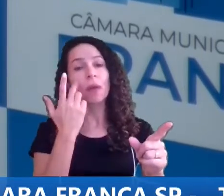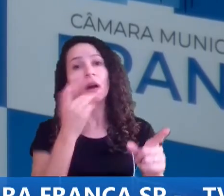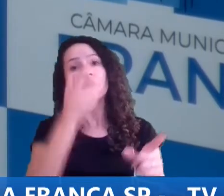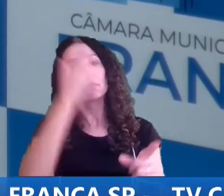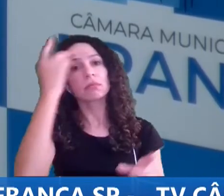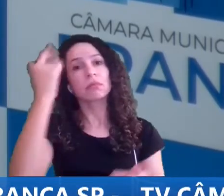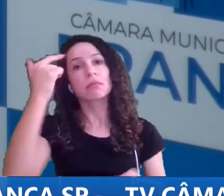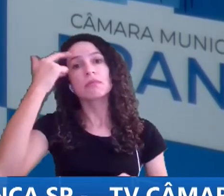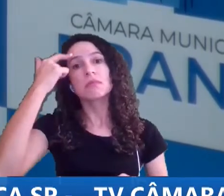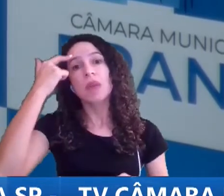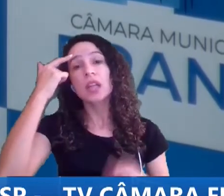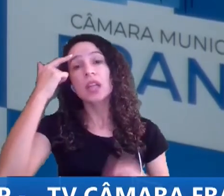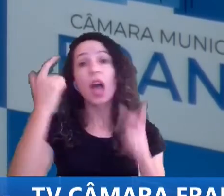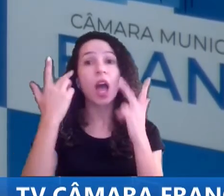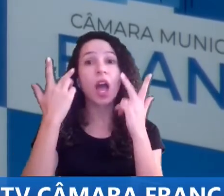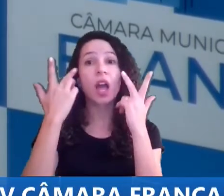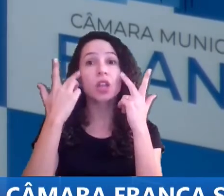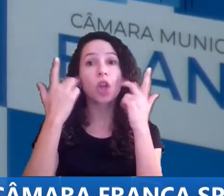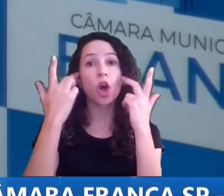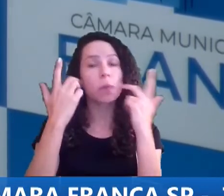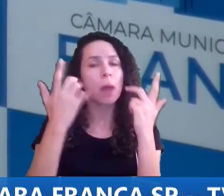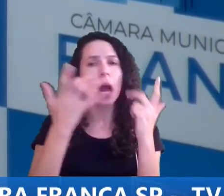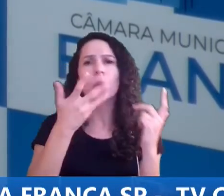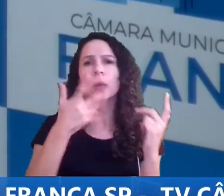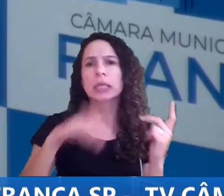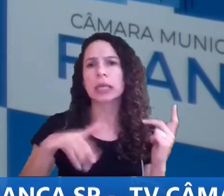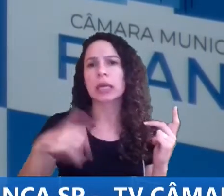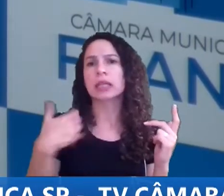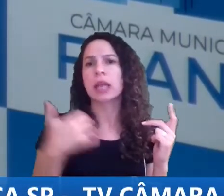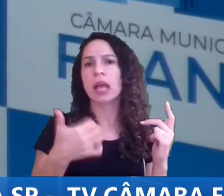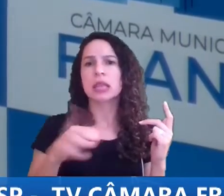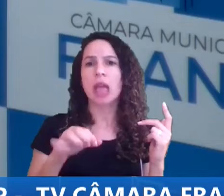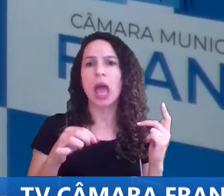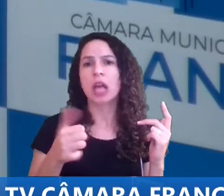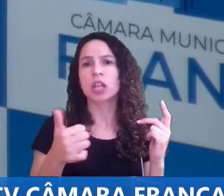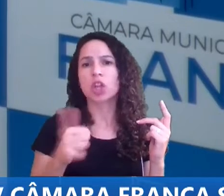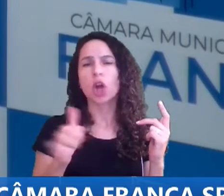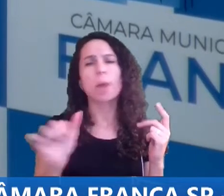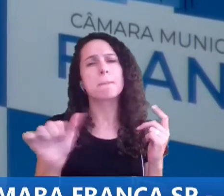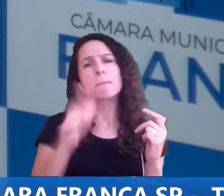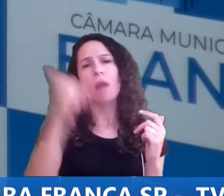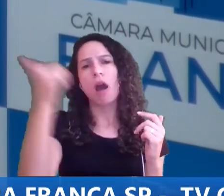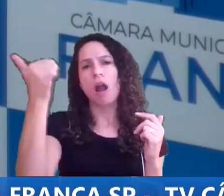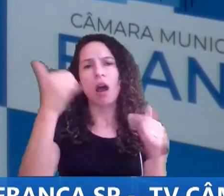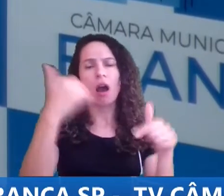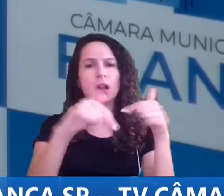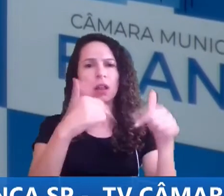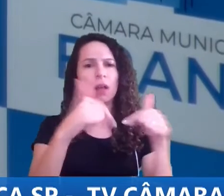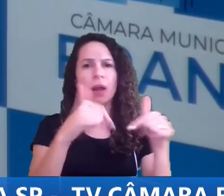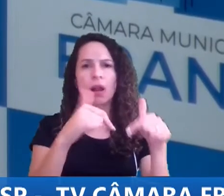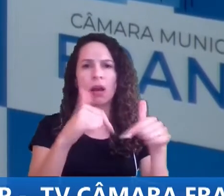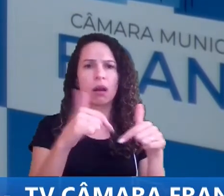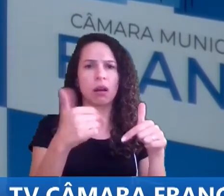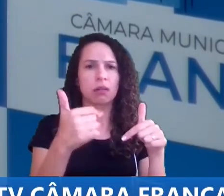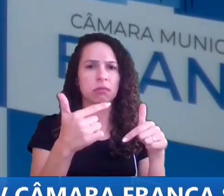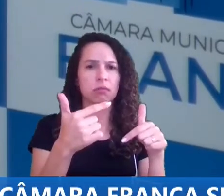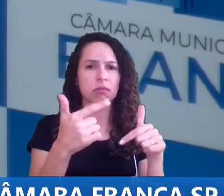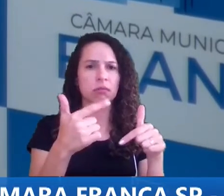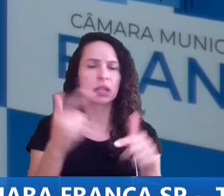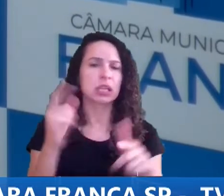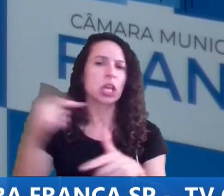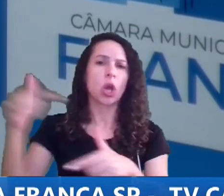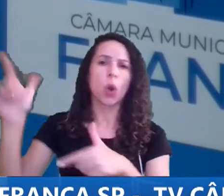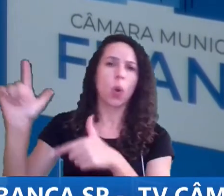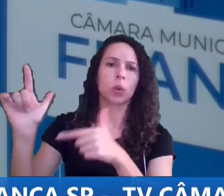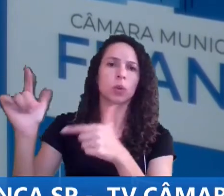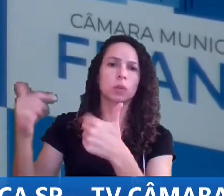é normal, né, que a criança de 10, 11, 12 anos é melhor estar, então, trabalhando do que fazendo outra coisa,